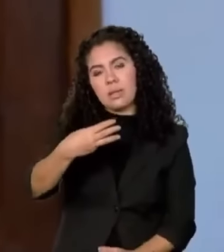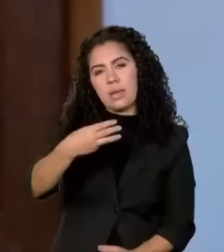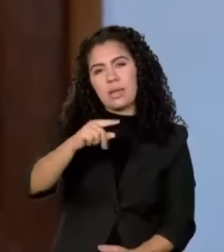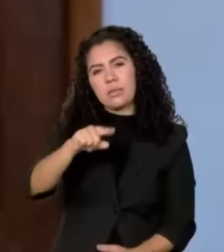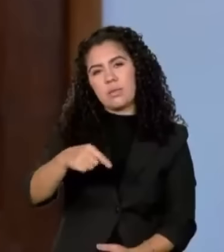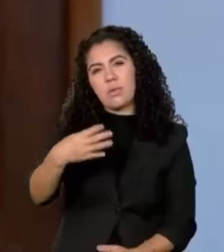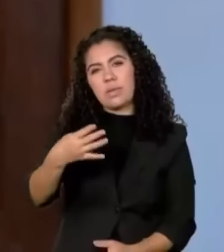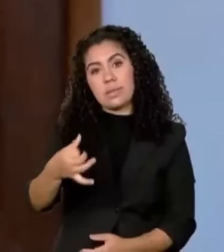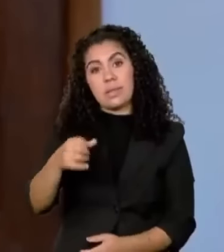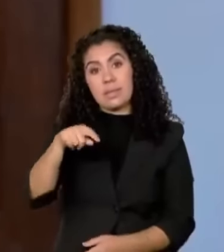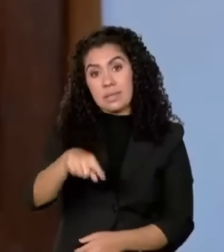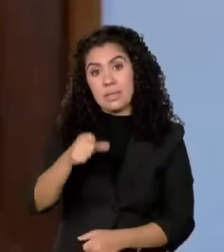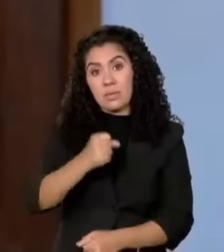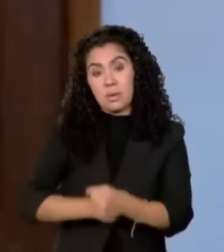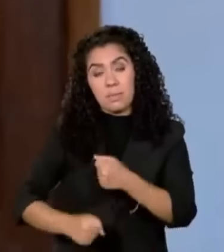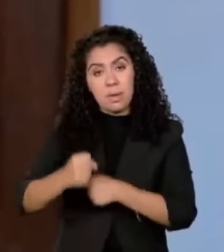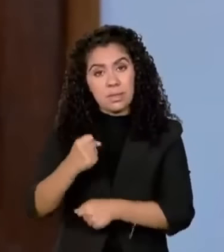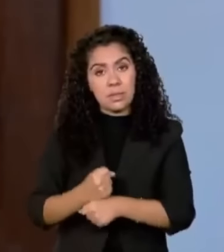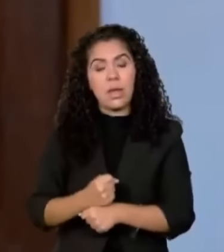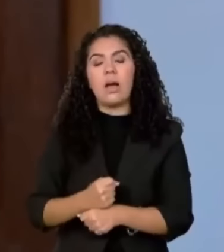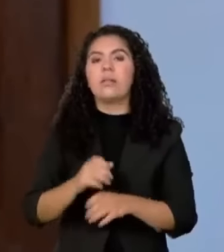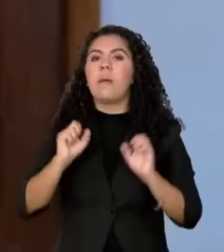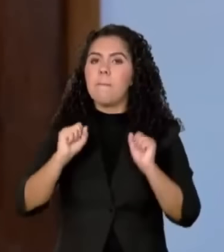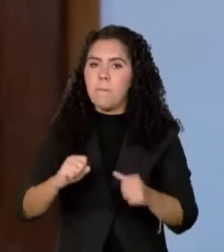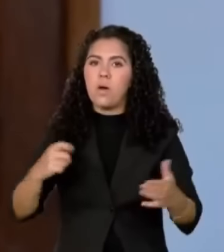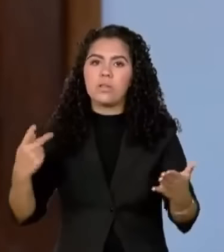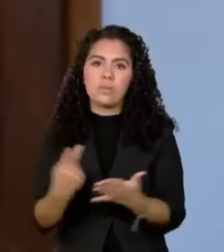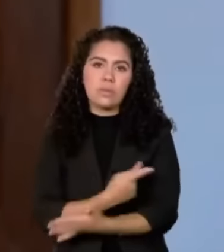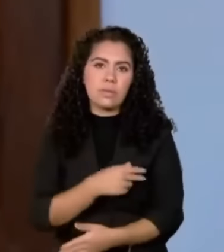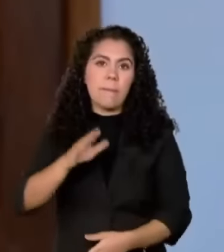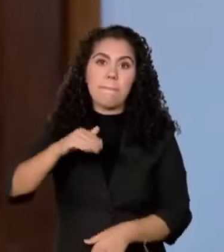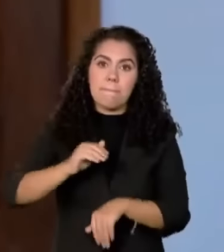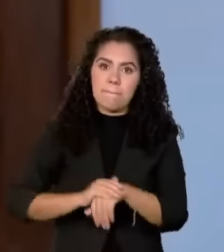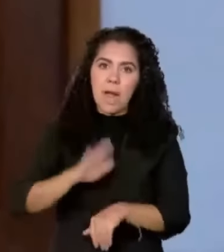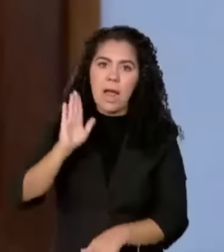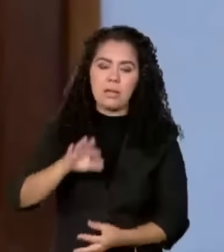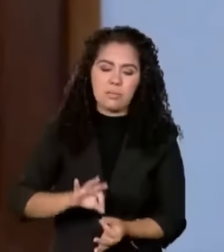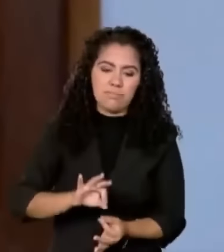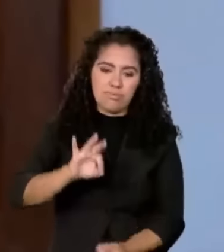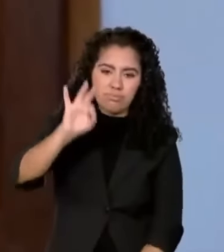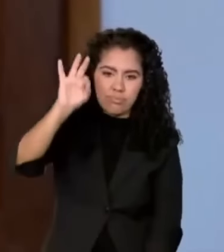3,46 metros de altura, que já foi a pior cheia desde 1941.